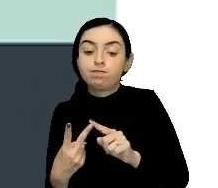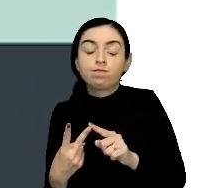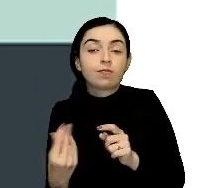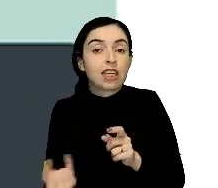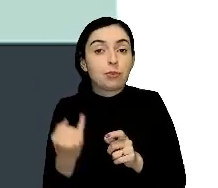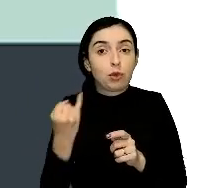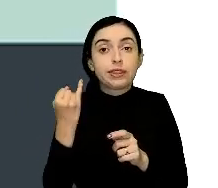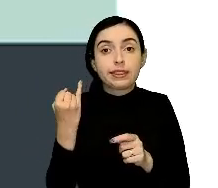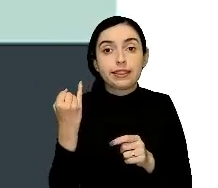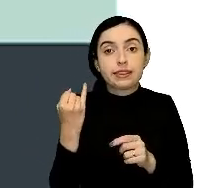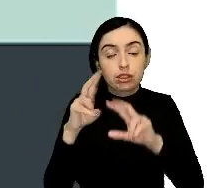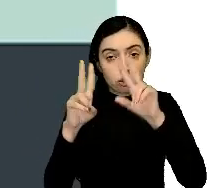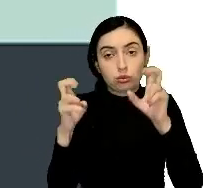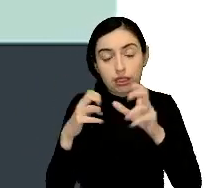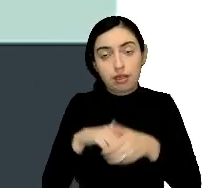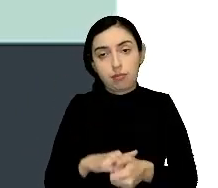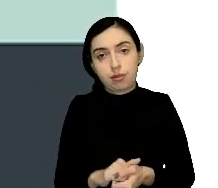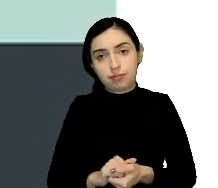contexto, né?